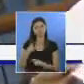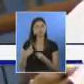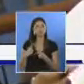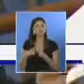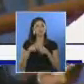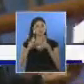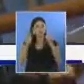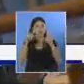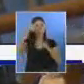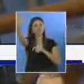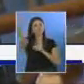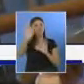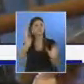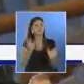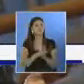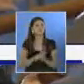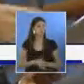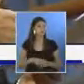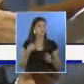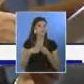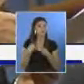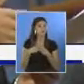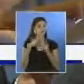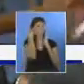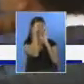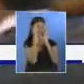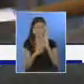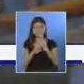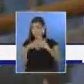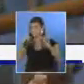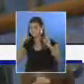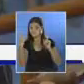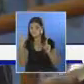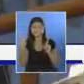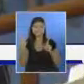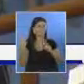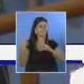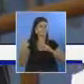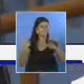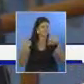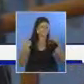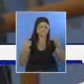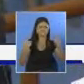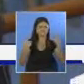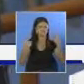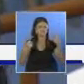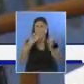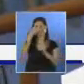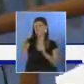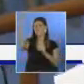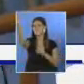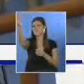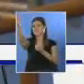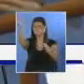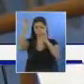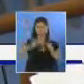que o assunto aqui entre nós está indo para um outro campo. Porque o projeto em si não tem nada a ver com forasteiro.